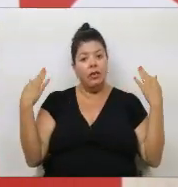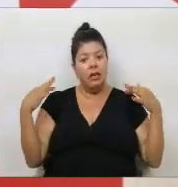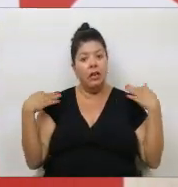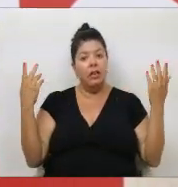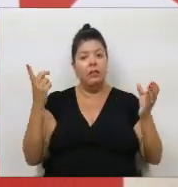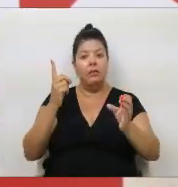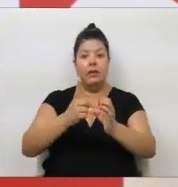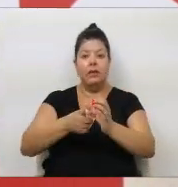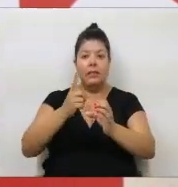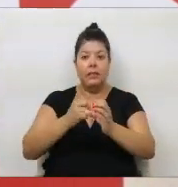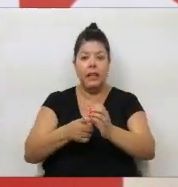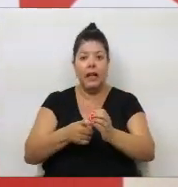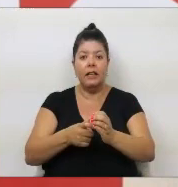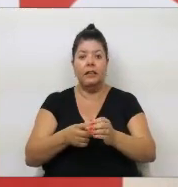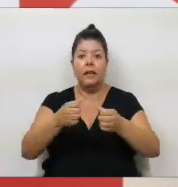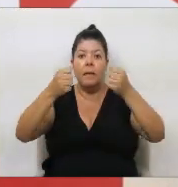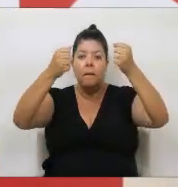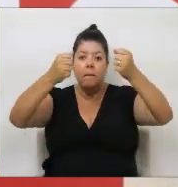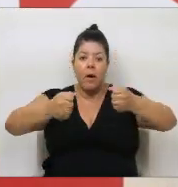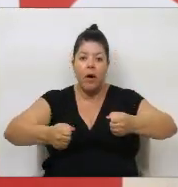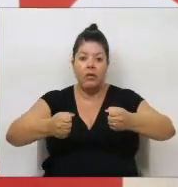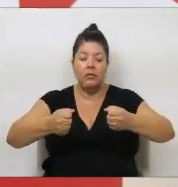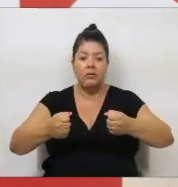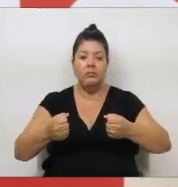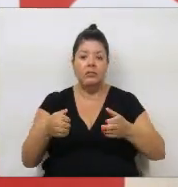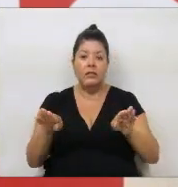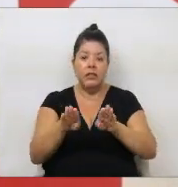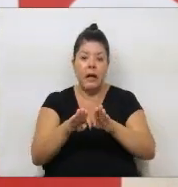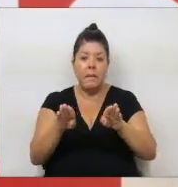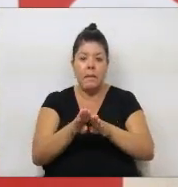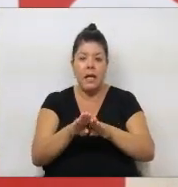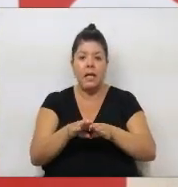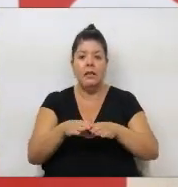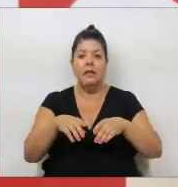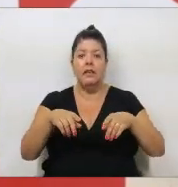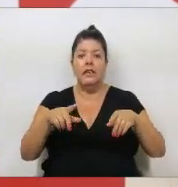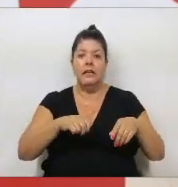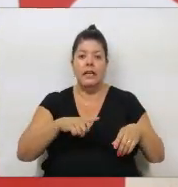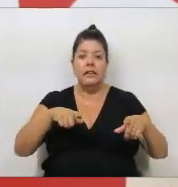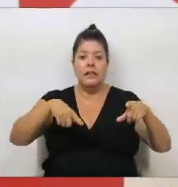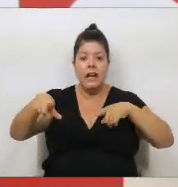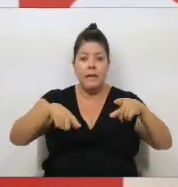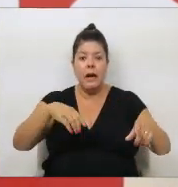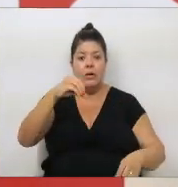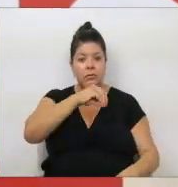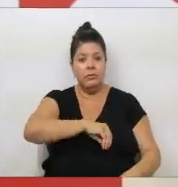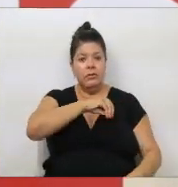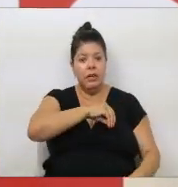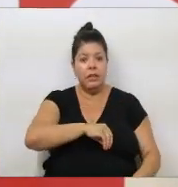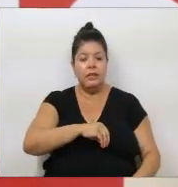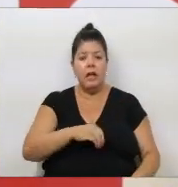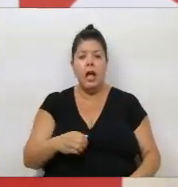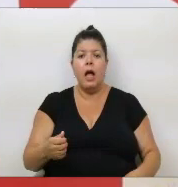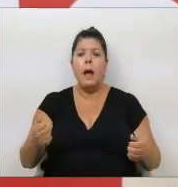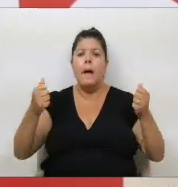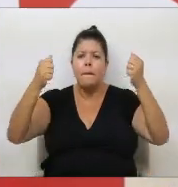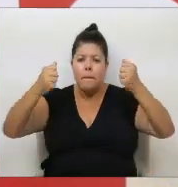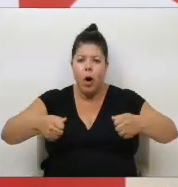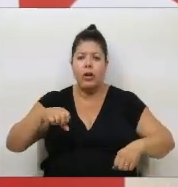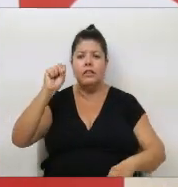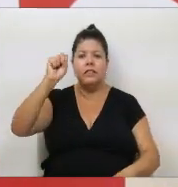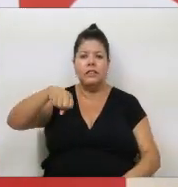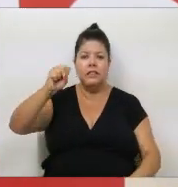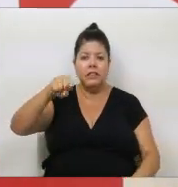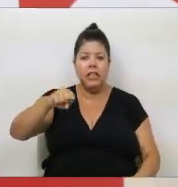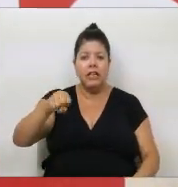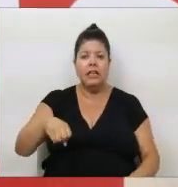nossa cidade que possibilitem também geração de trabalho e renda. Né? É possível, é sim, se a gente tiver essa